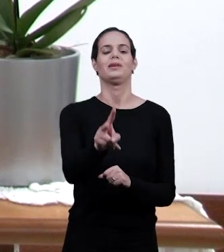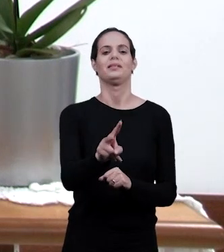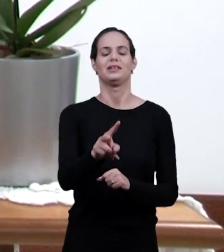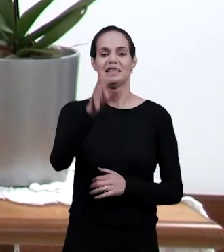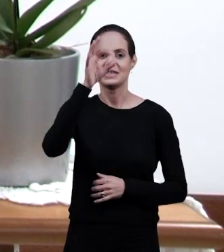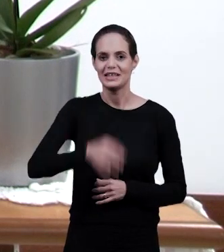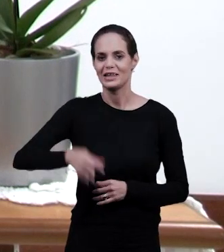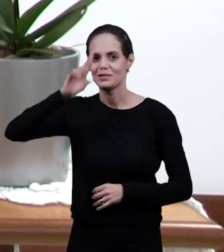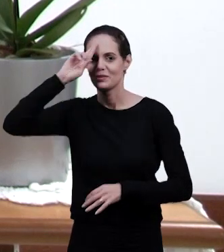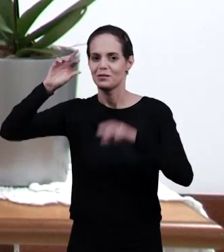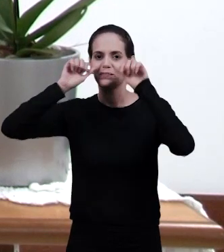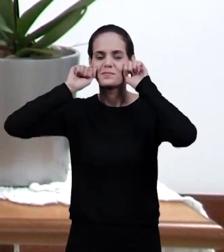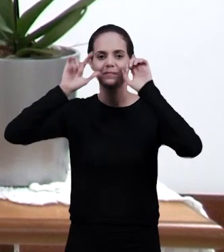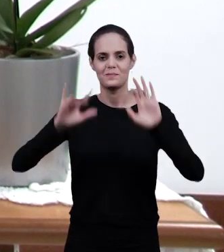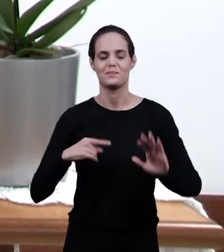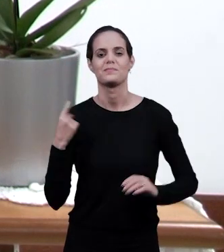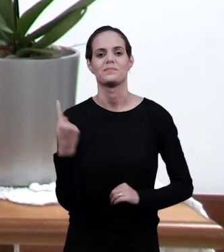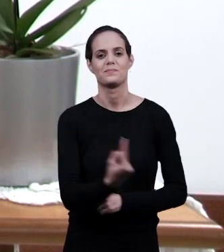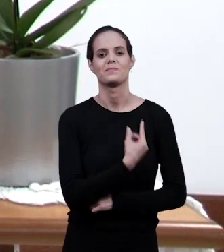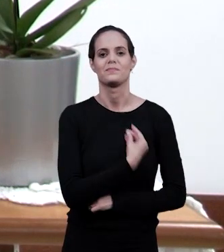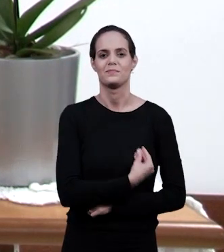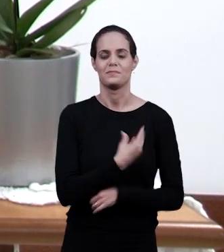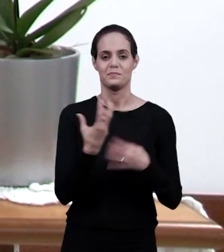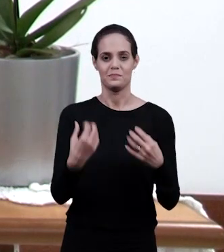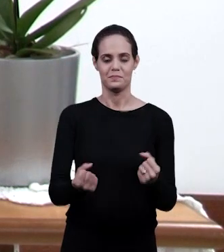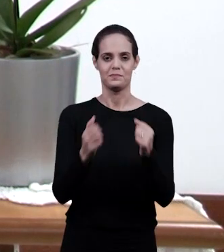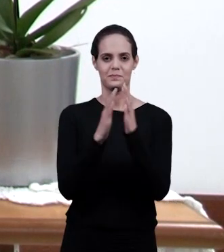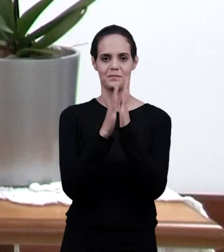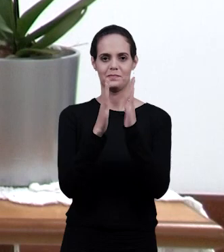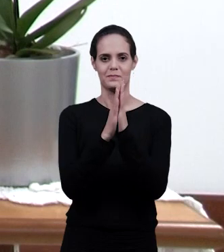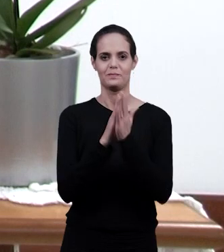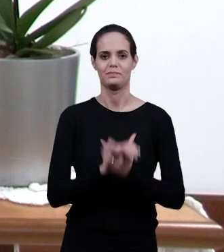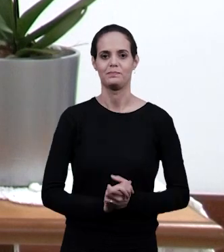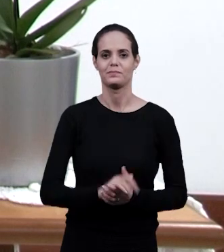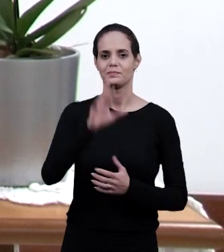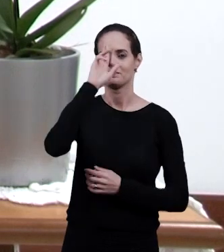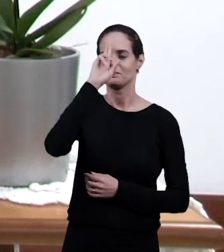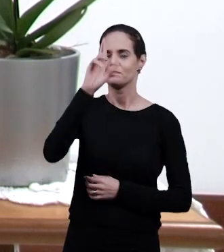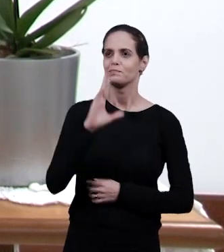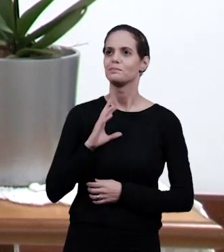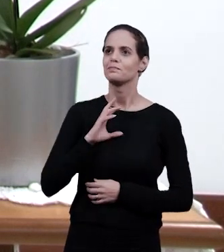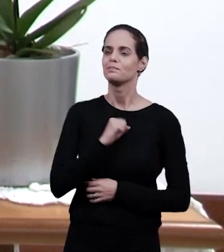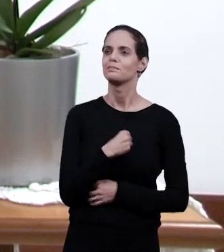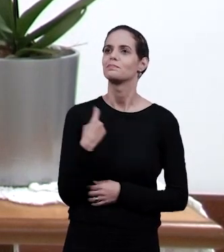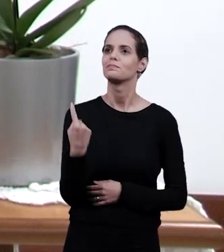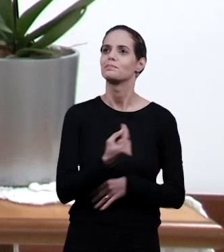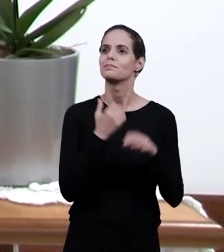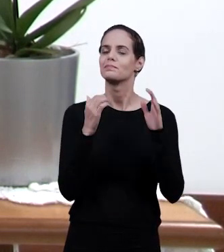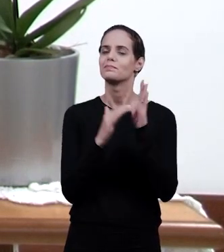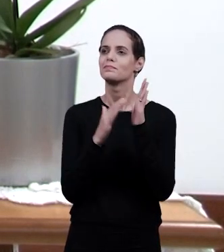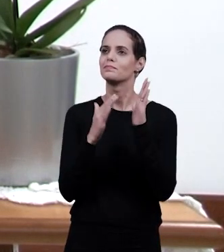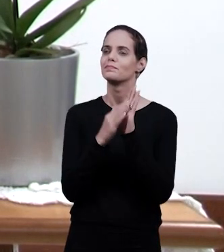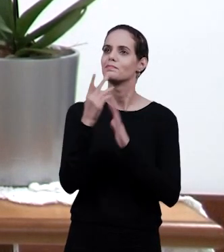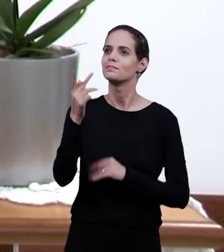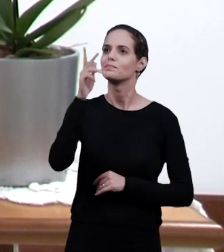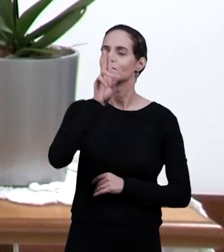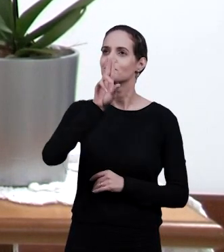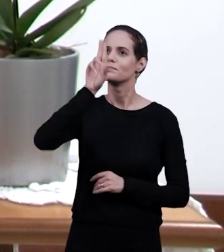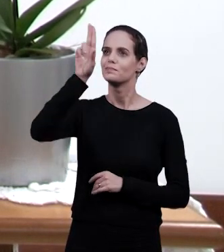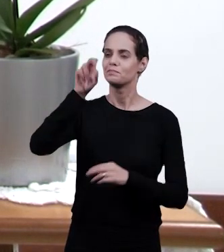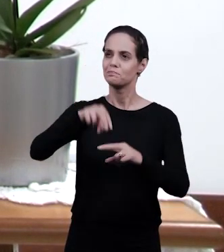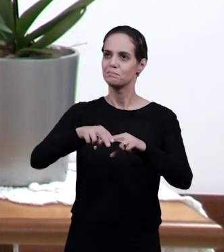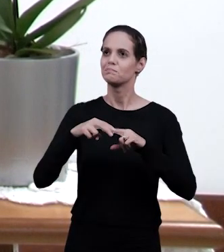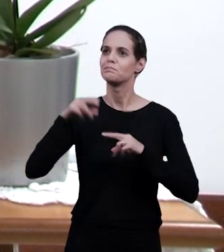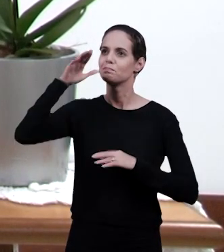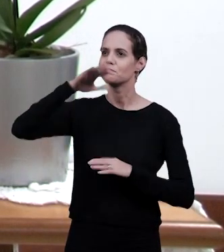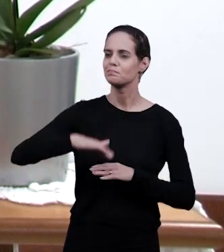e certamente o Senhor vai abençoar grandemente a nossa vida. Vamos orar. Senhor amado, nós louvamos